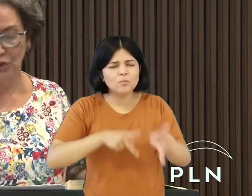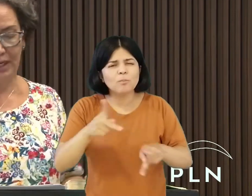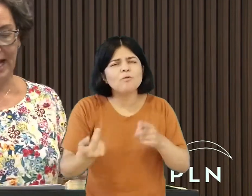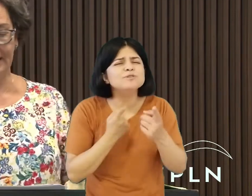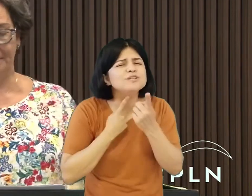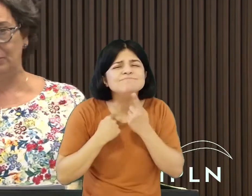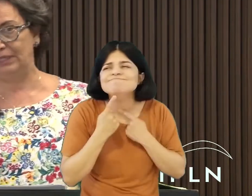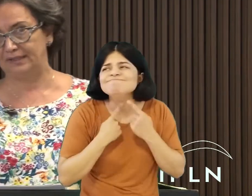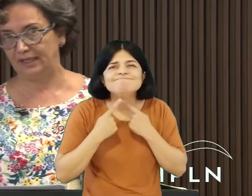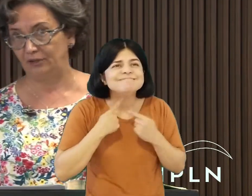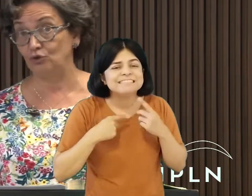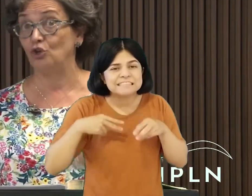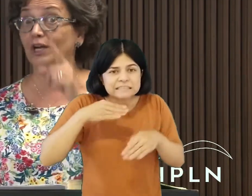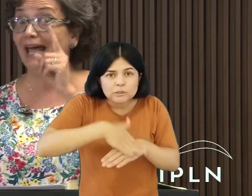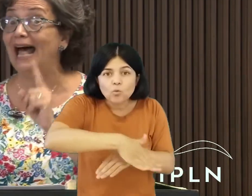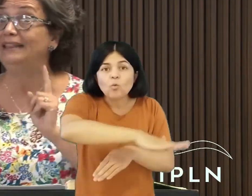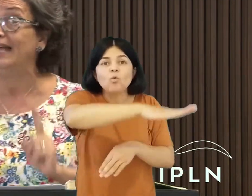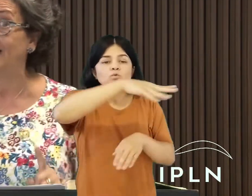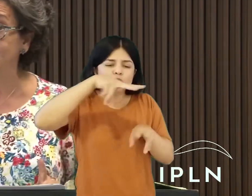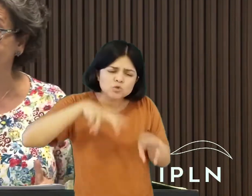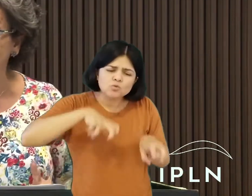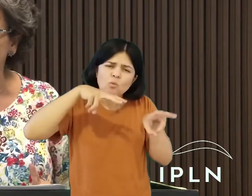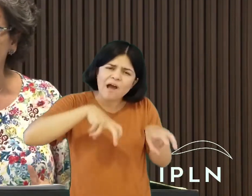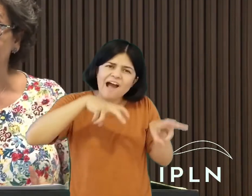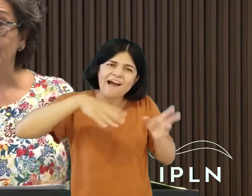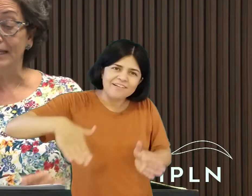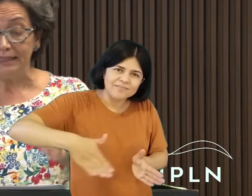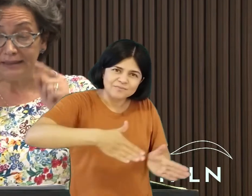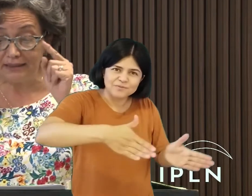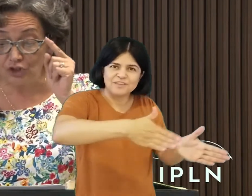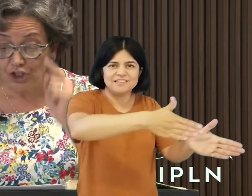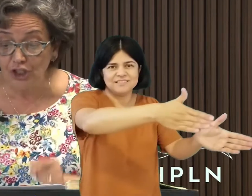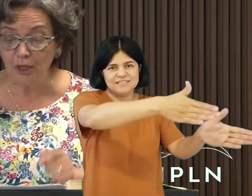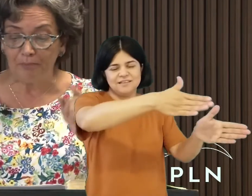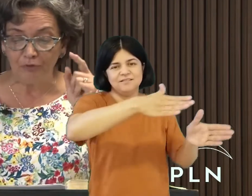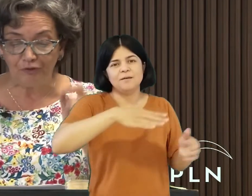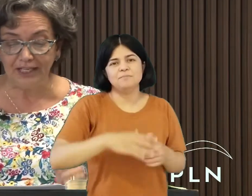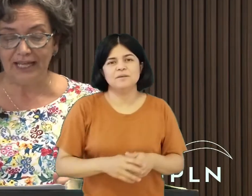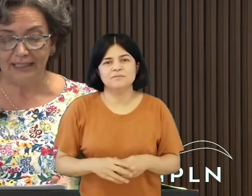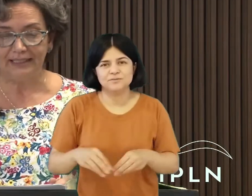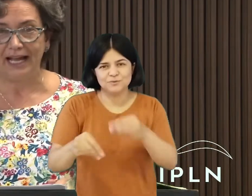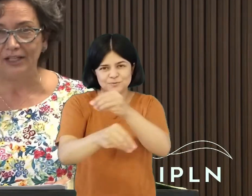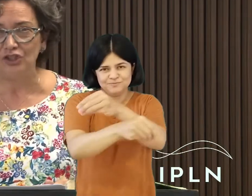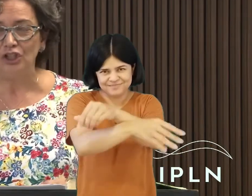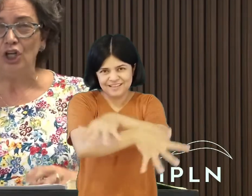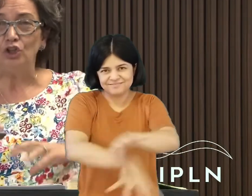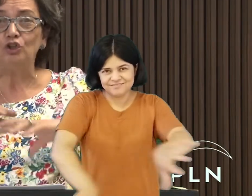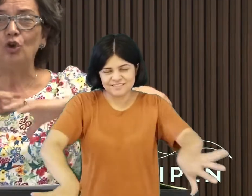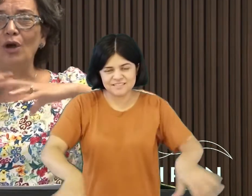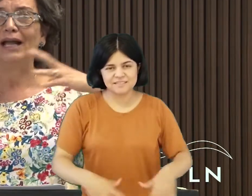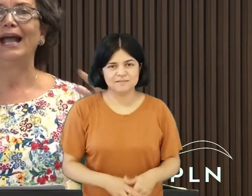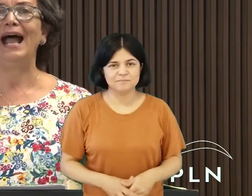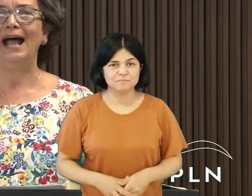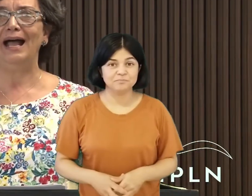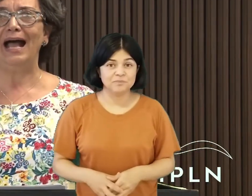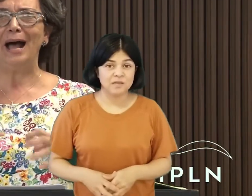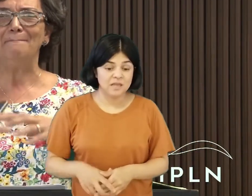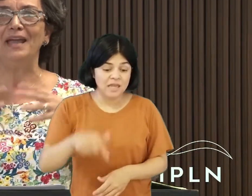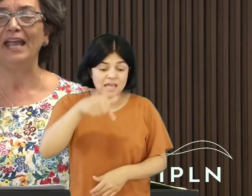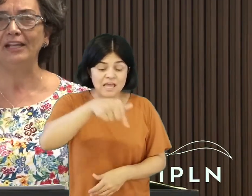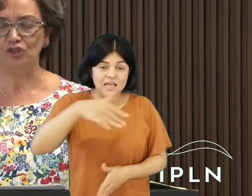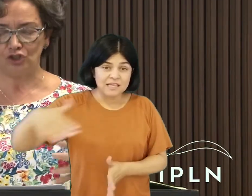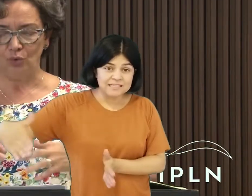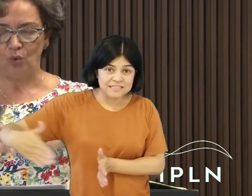longa jornada pelo deserto. Jornada essa que tinha por finalidade trocar